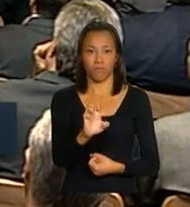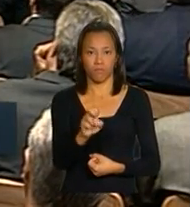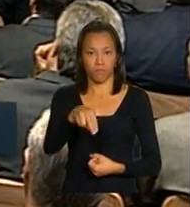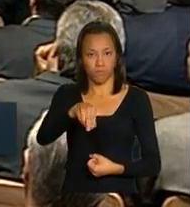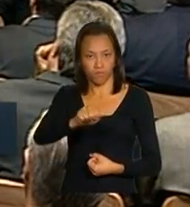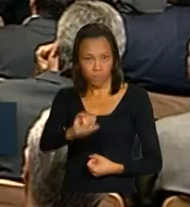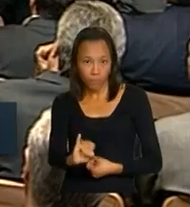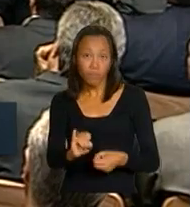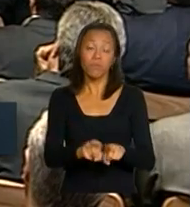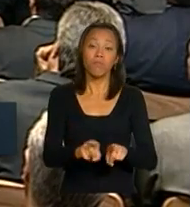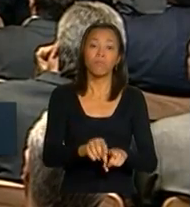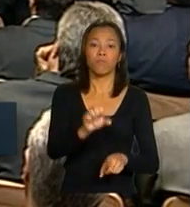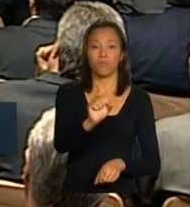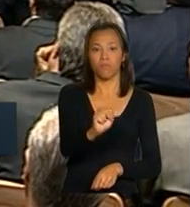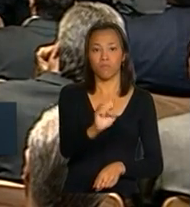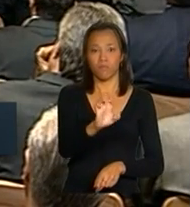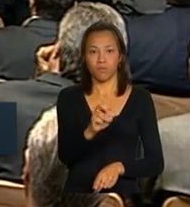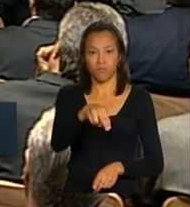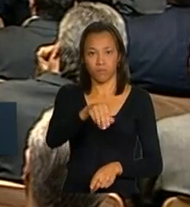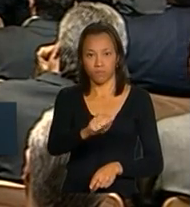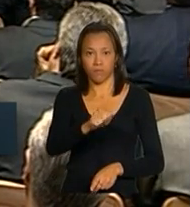o SENAC, com o Sistema S.